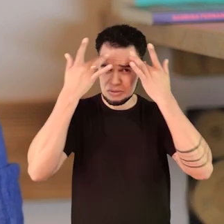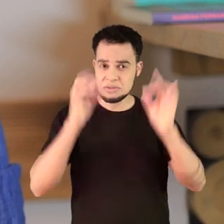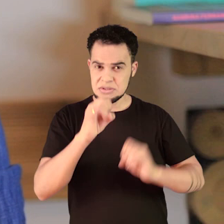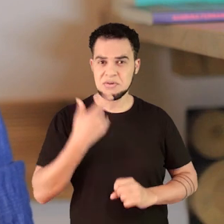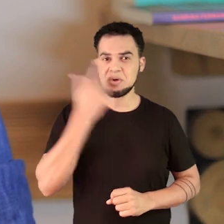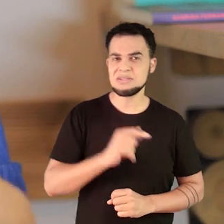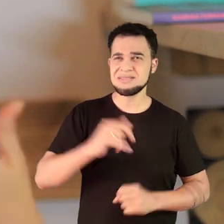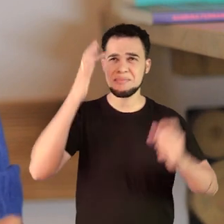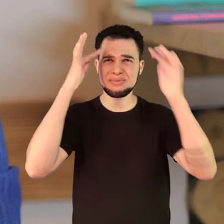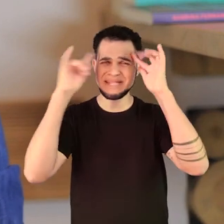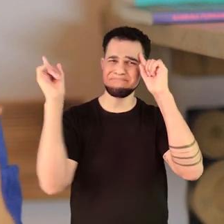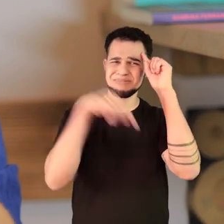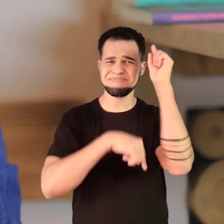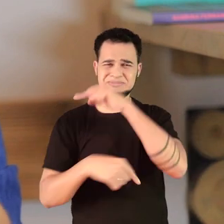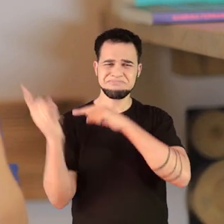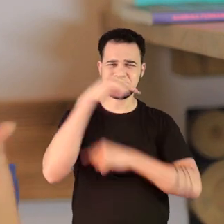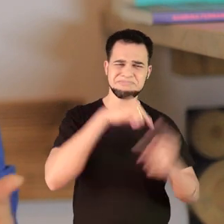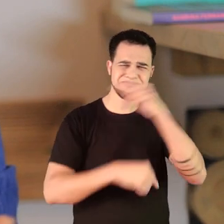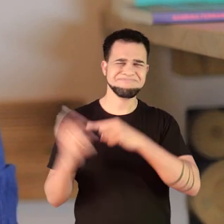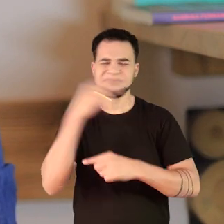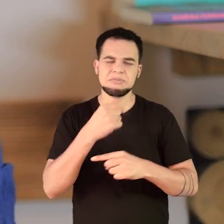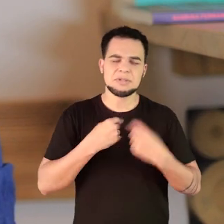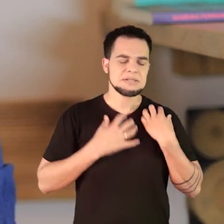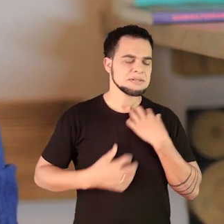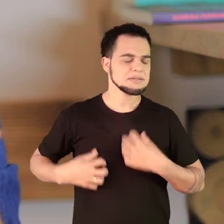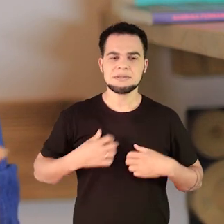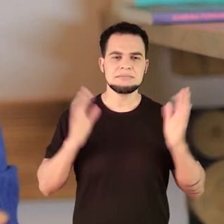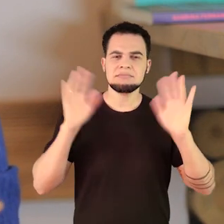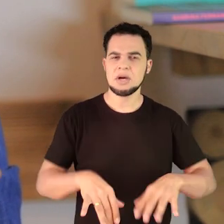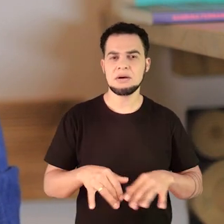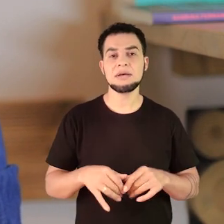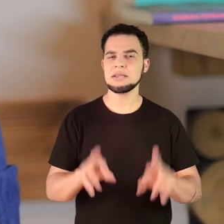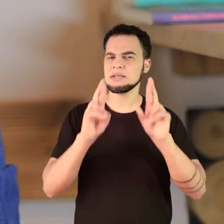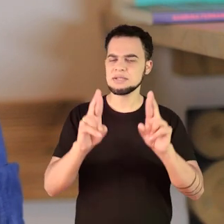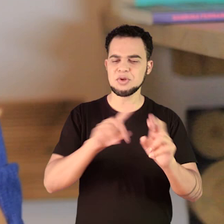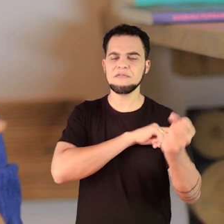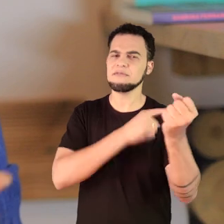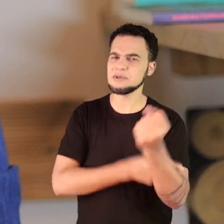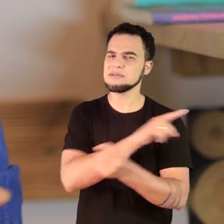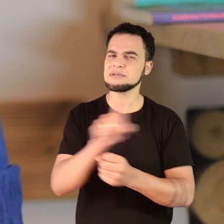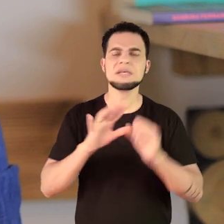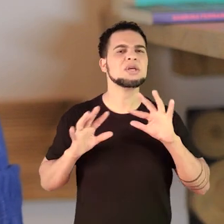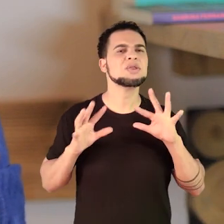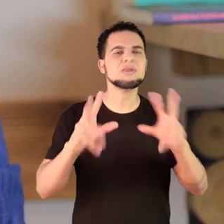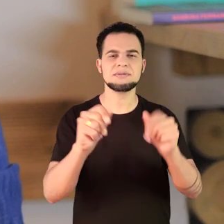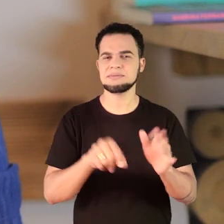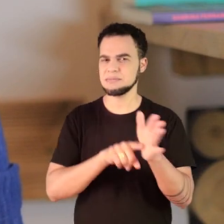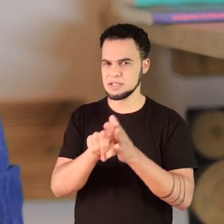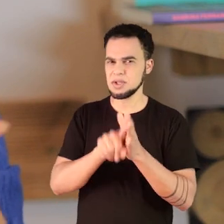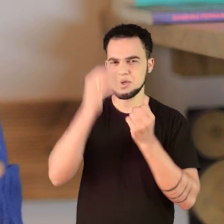sei se vou conseguir, minha mente vacila e todo esse contexto é desgastante demais. Desejo forças a você e a todos